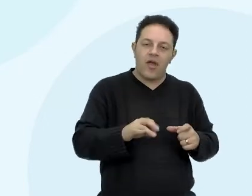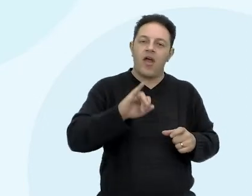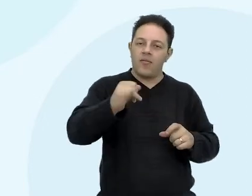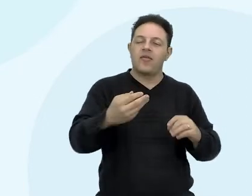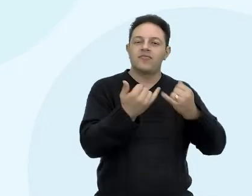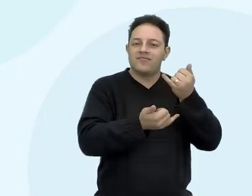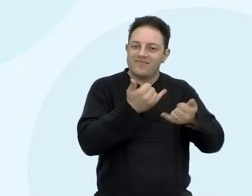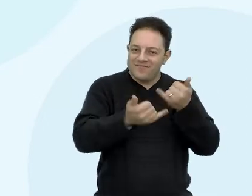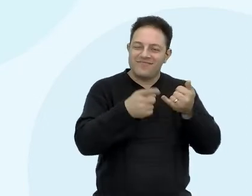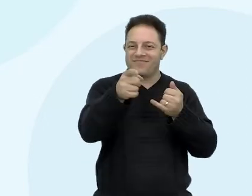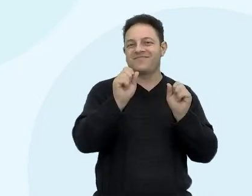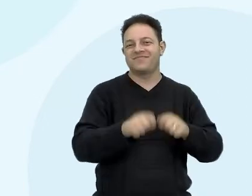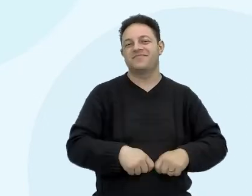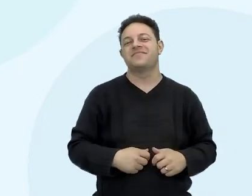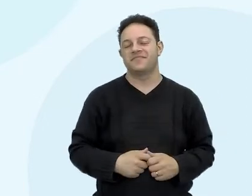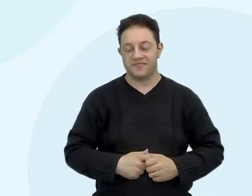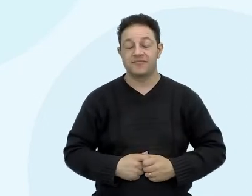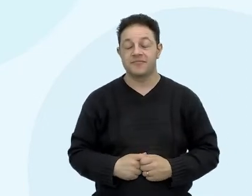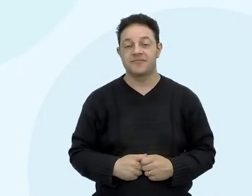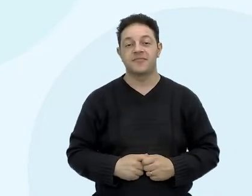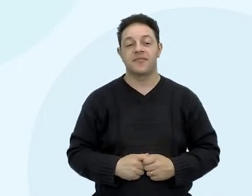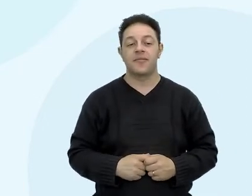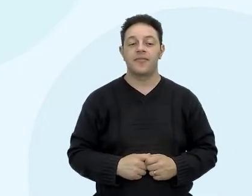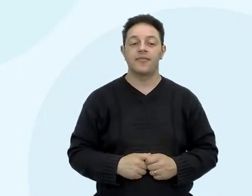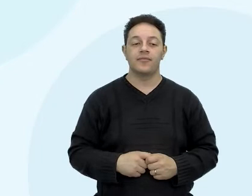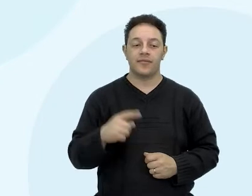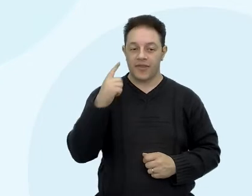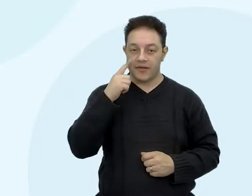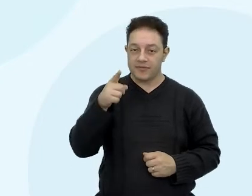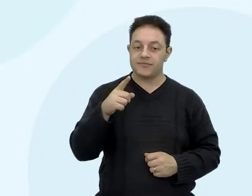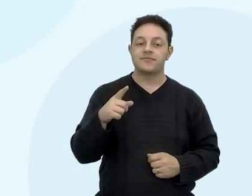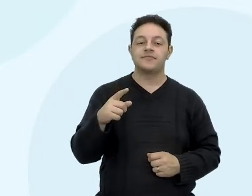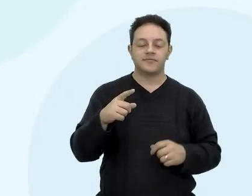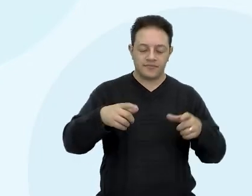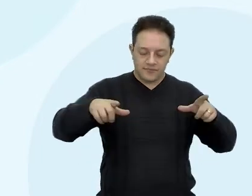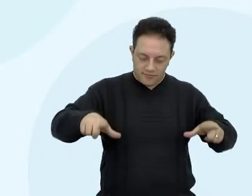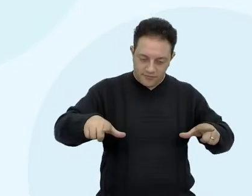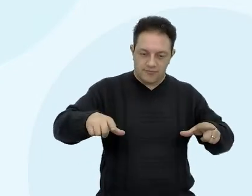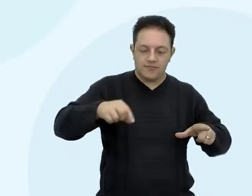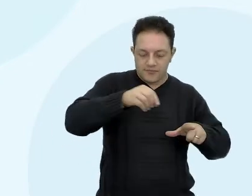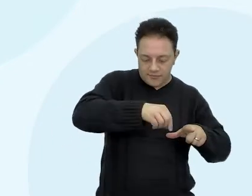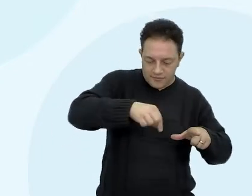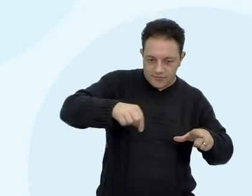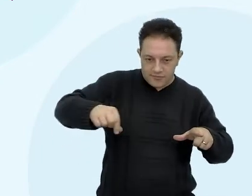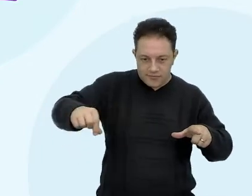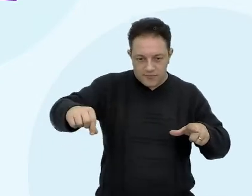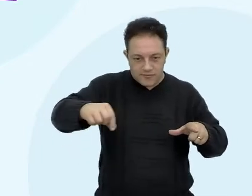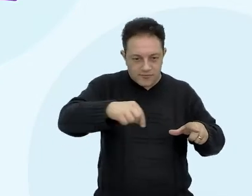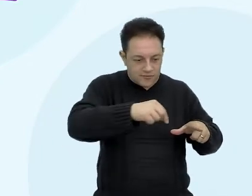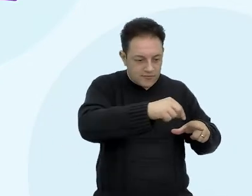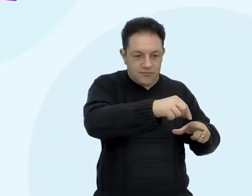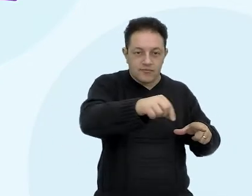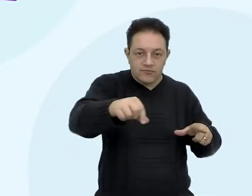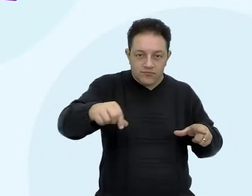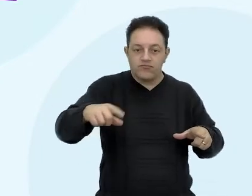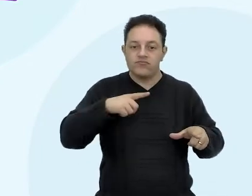a esse jogo. Tendo a trilha, né? Tendo o tabuleiro,